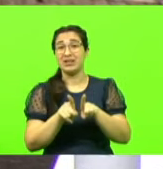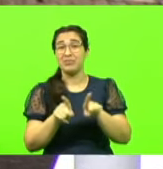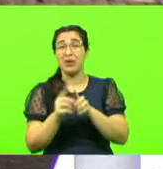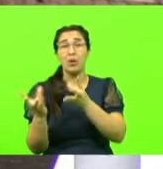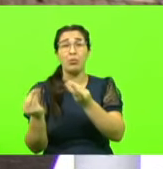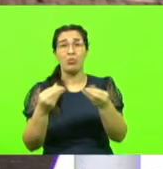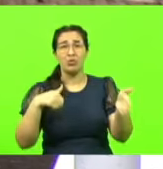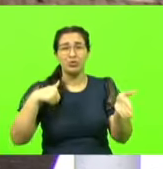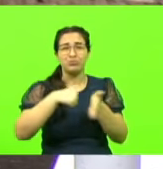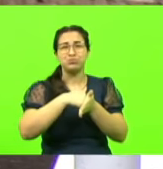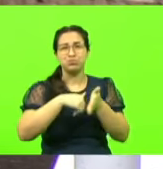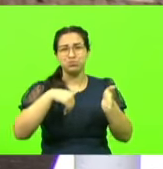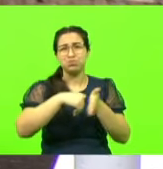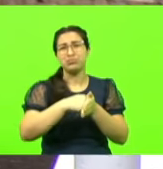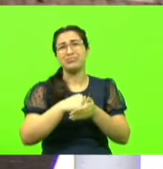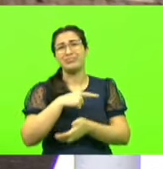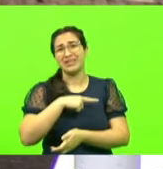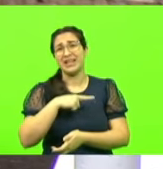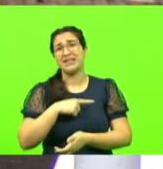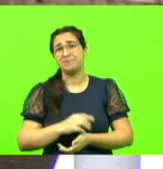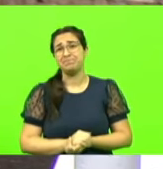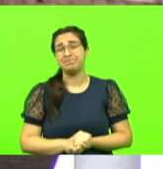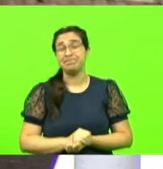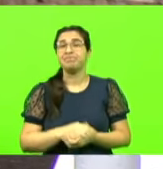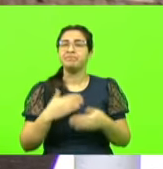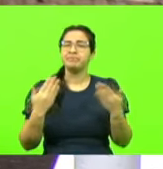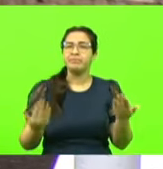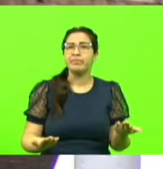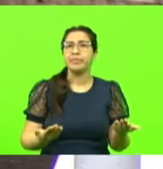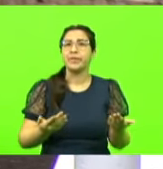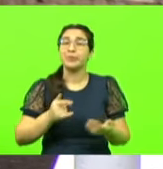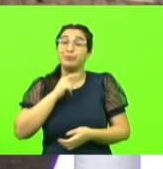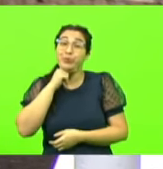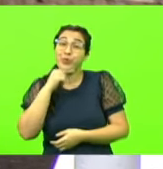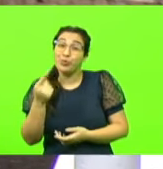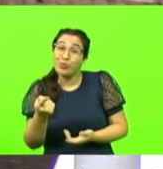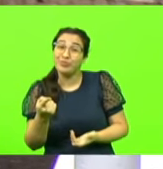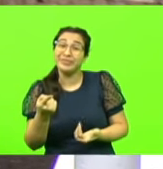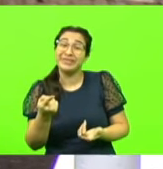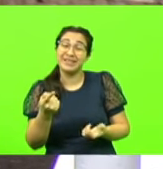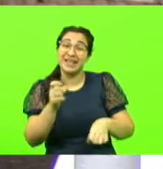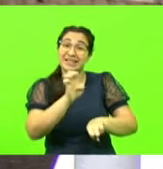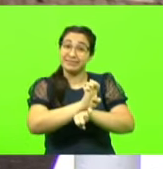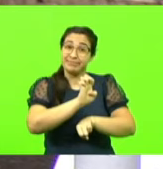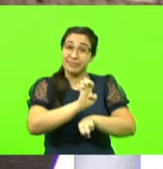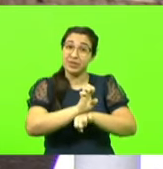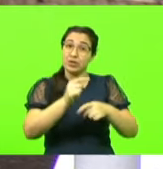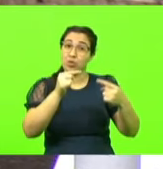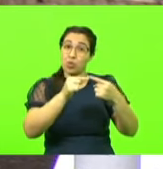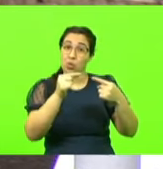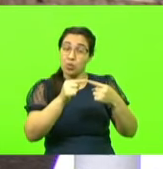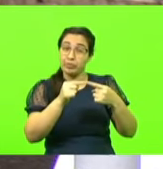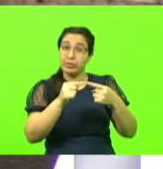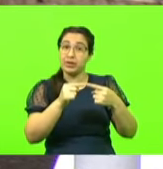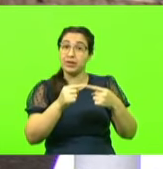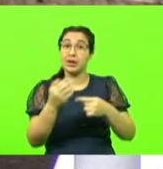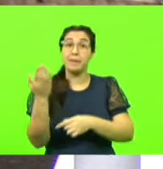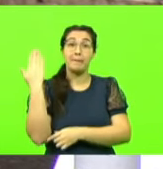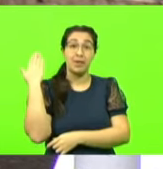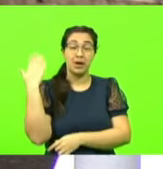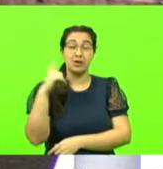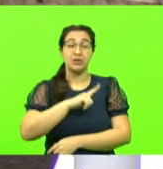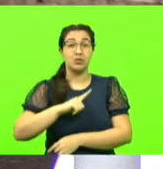Então, como não foi possível estadualizar, os governos passados não investiram o que tinham que